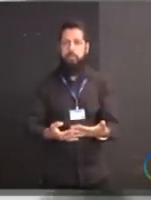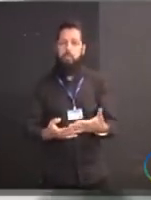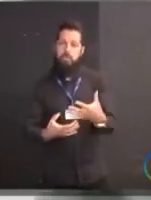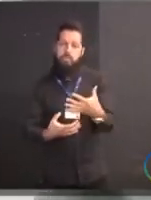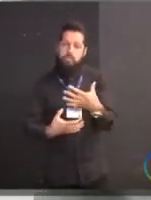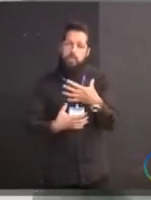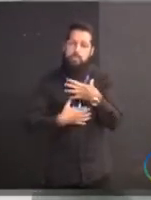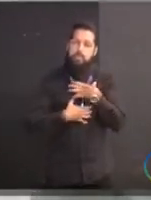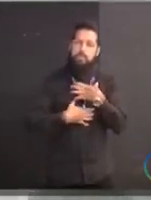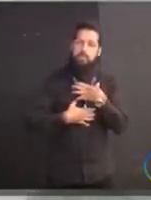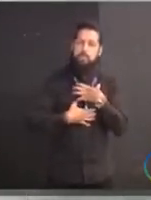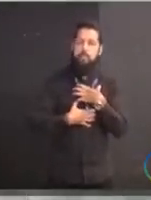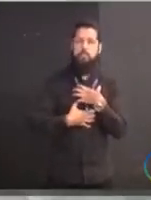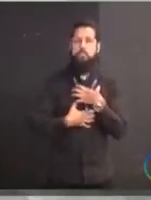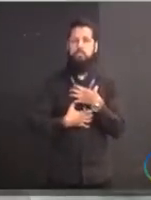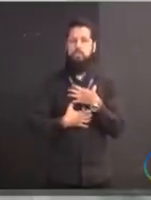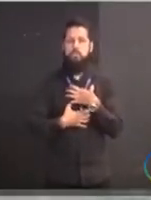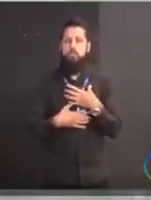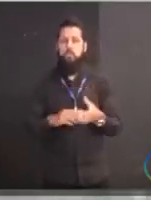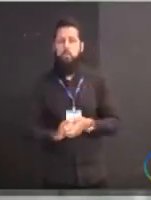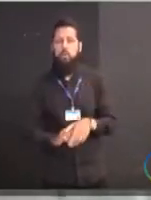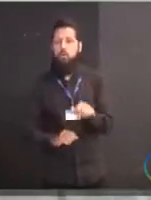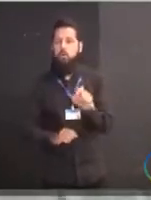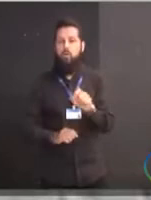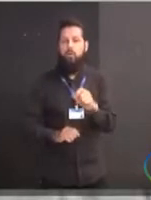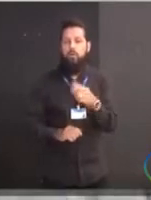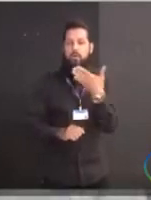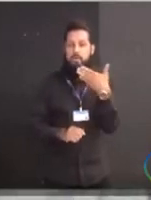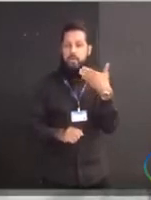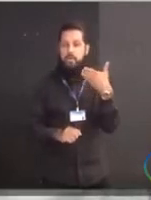experimentando a vida nova, como se